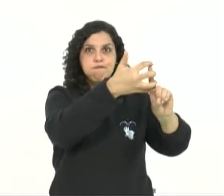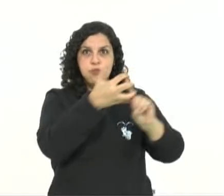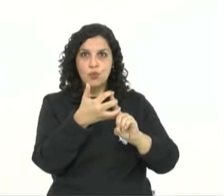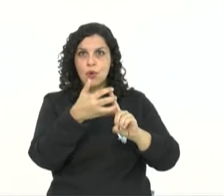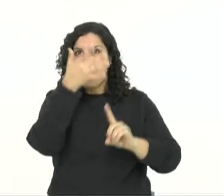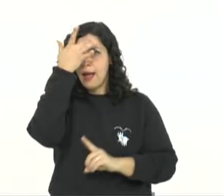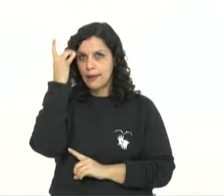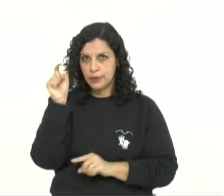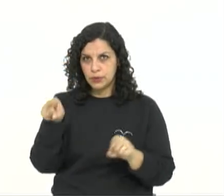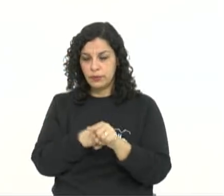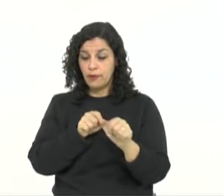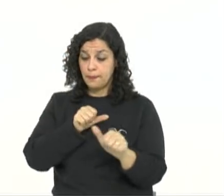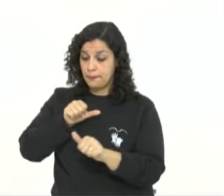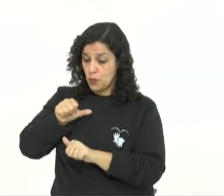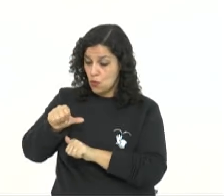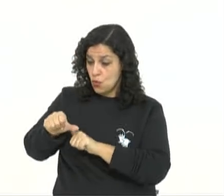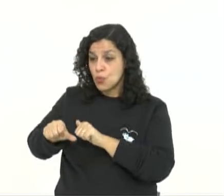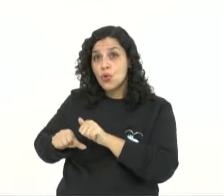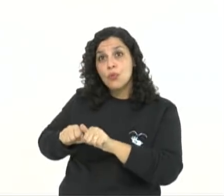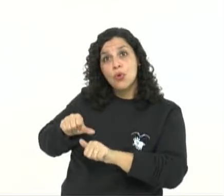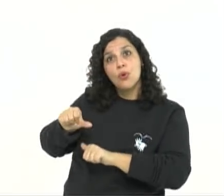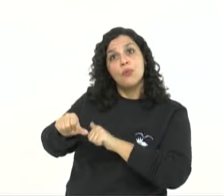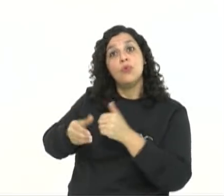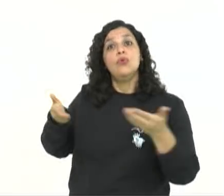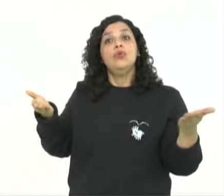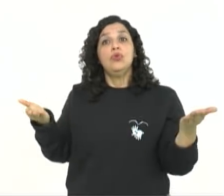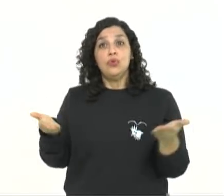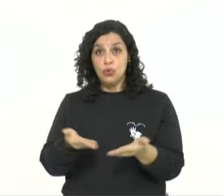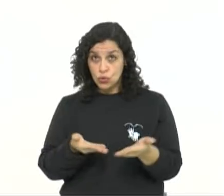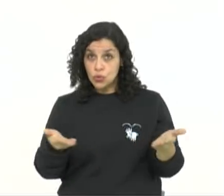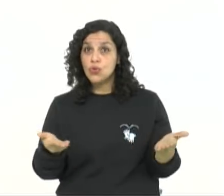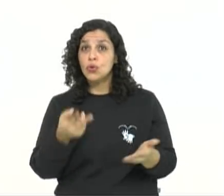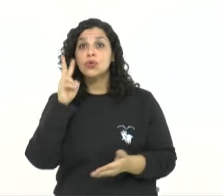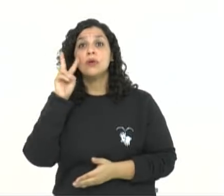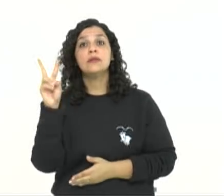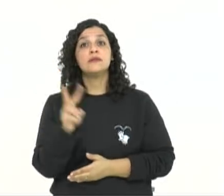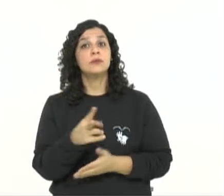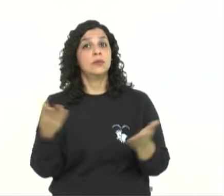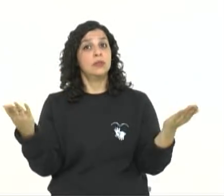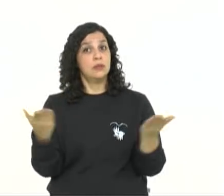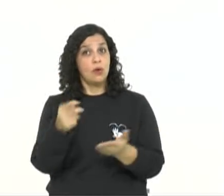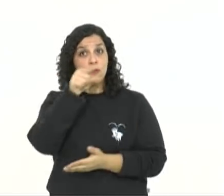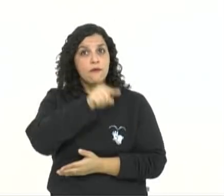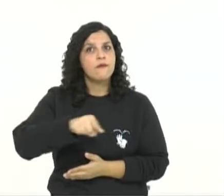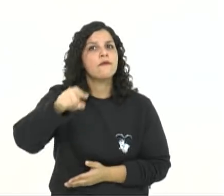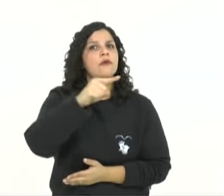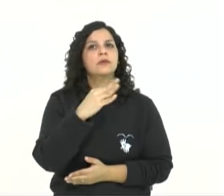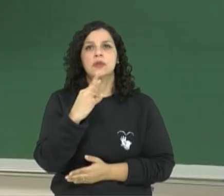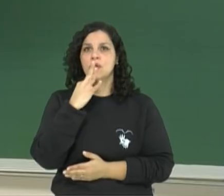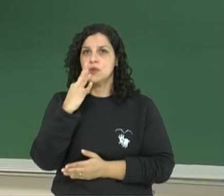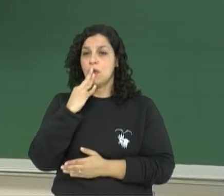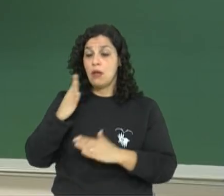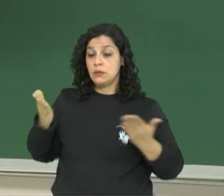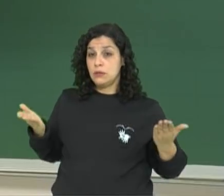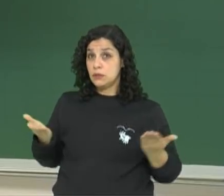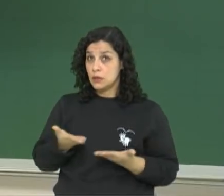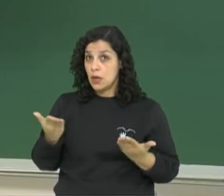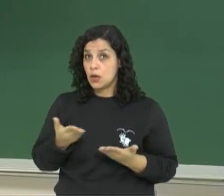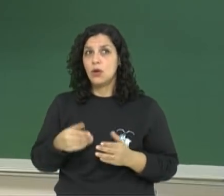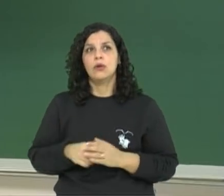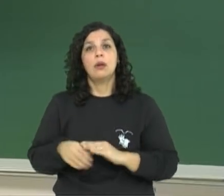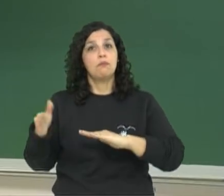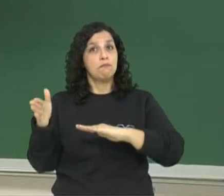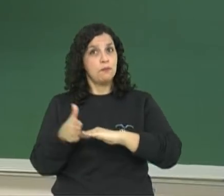foi modificando-se e transformou-se no estilo de luta como ele é conhecido atualmente, o Muay Thai